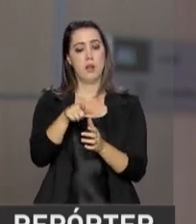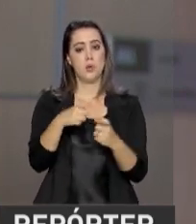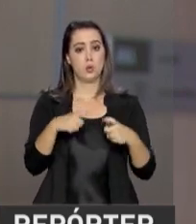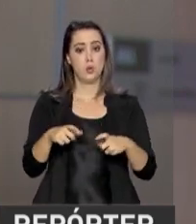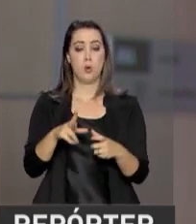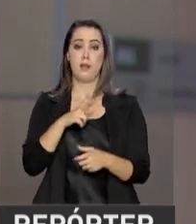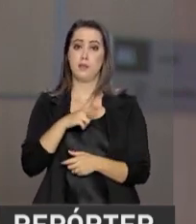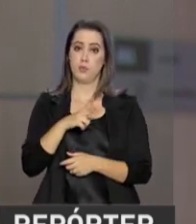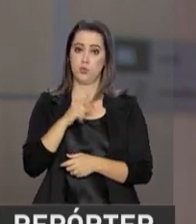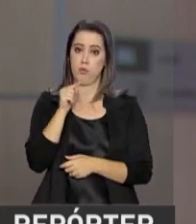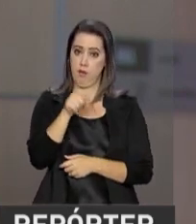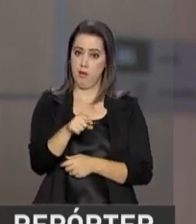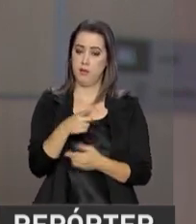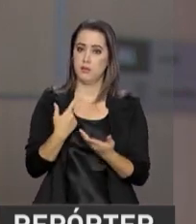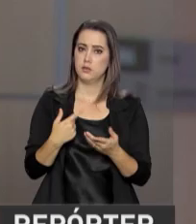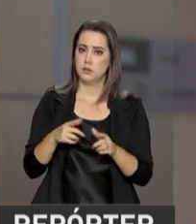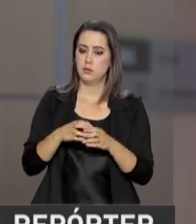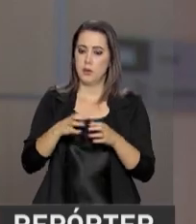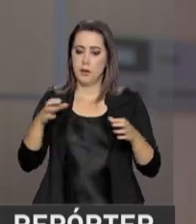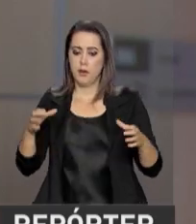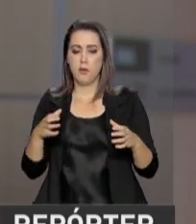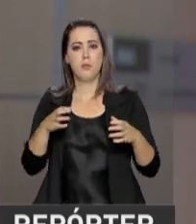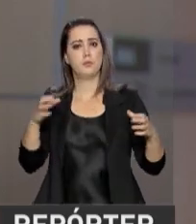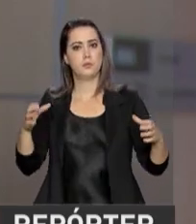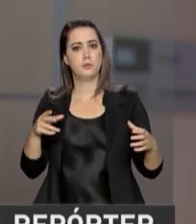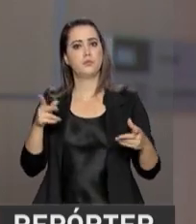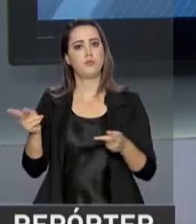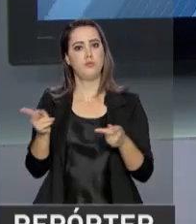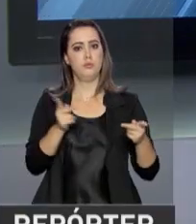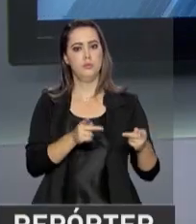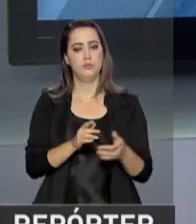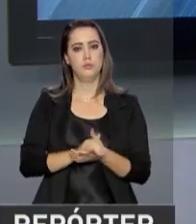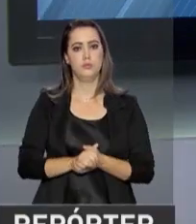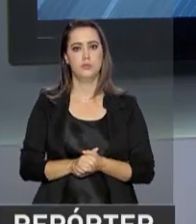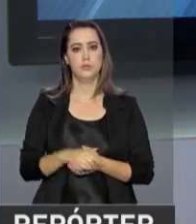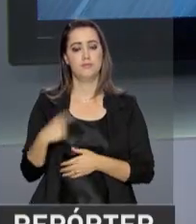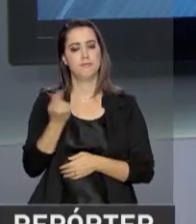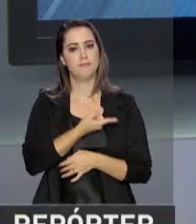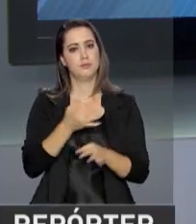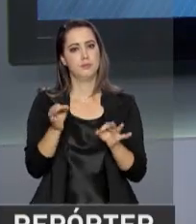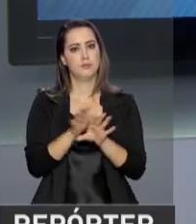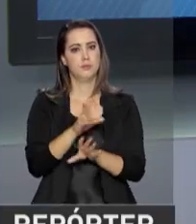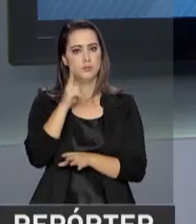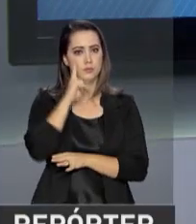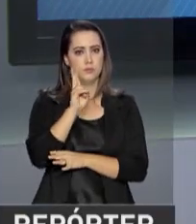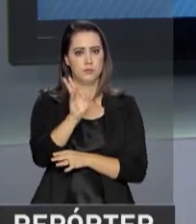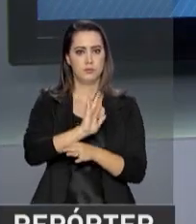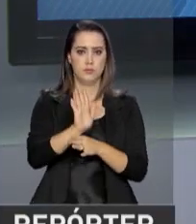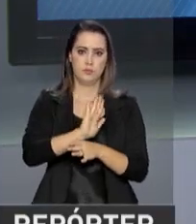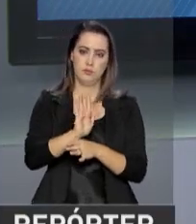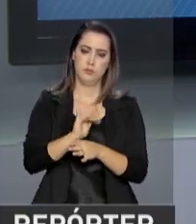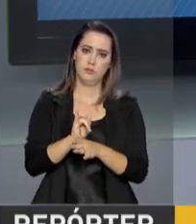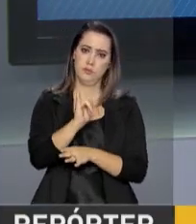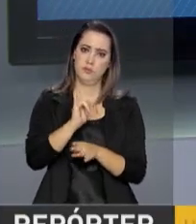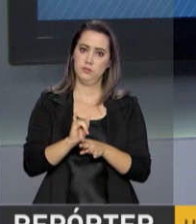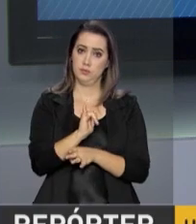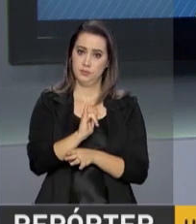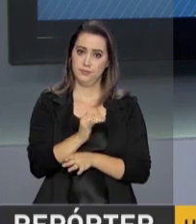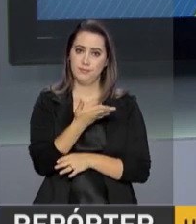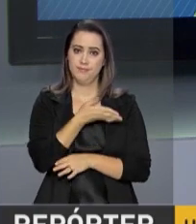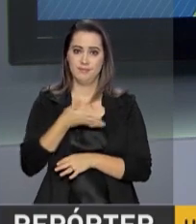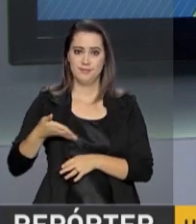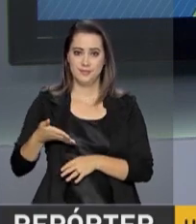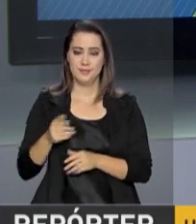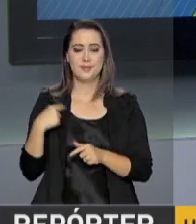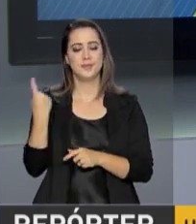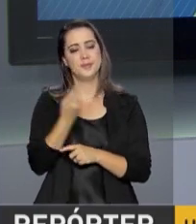e também abrir a nova área ao uso público, né, à visitação. Nós ficamos por aqui. Você pode rever as reportagens no YouTube